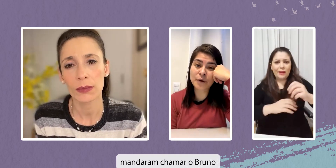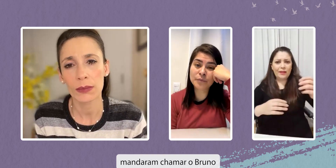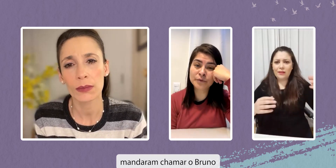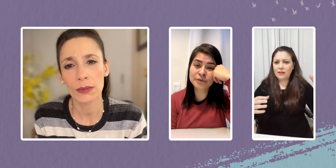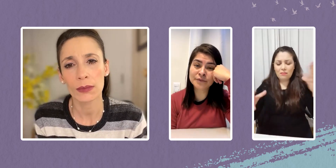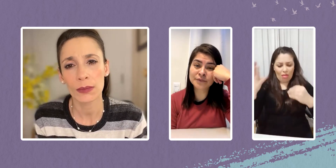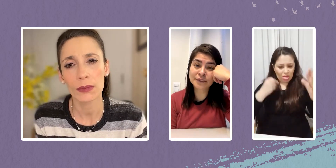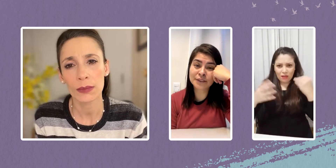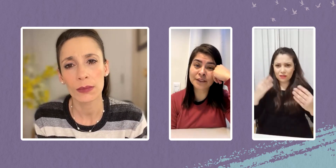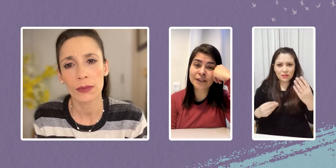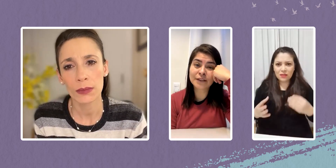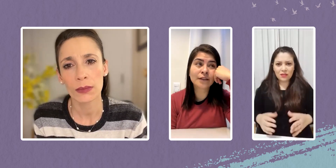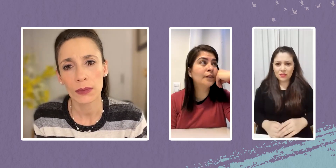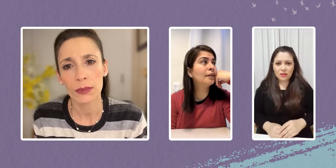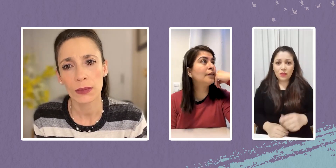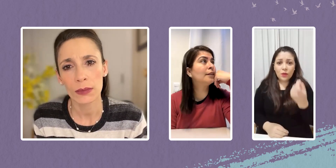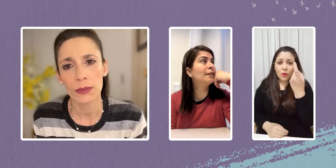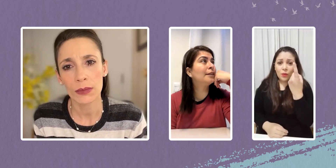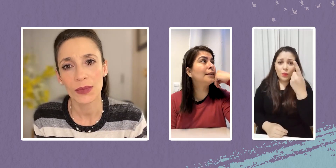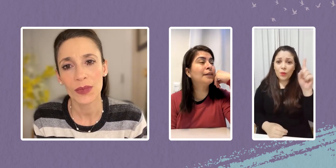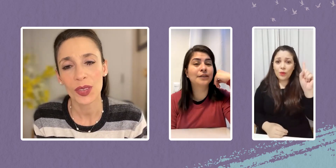mandaram chamar o Bruno.